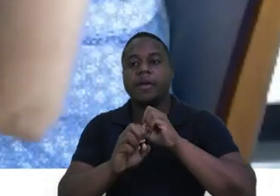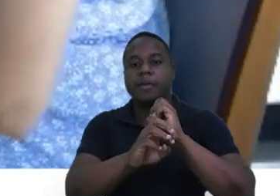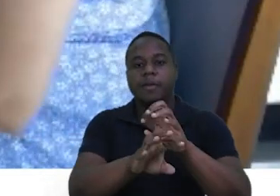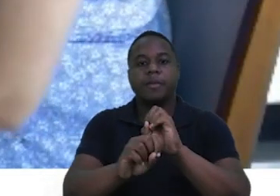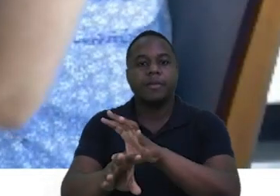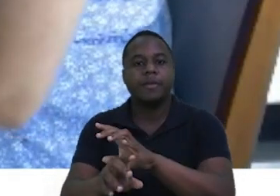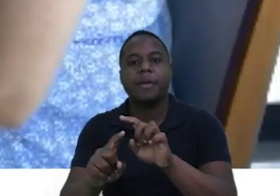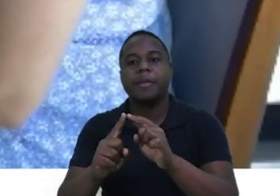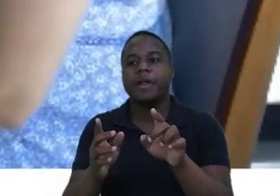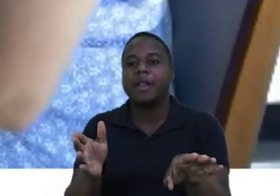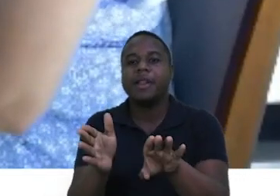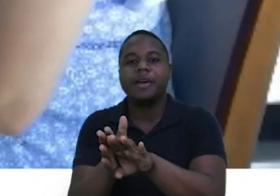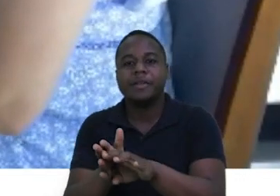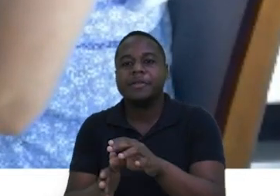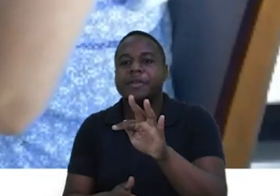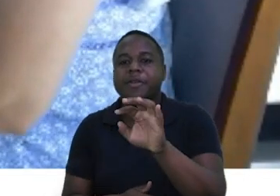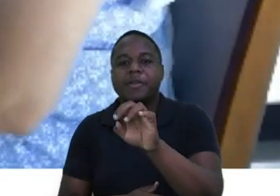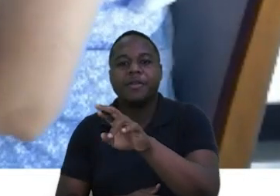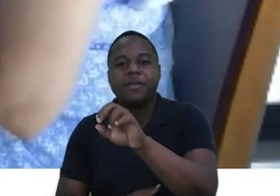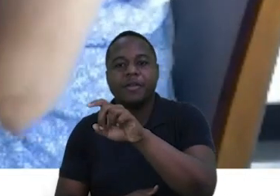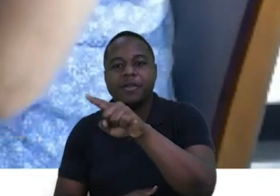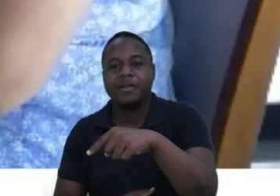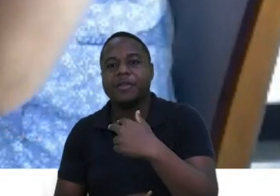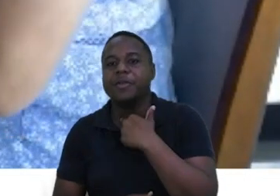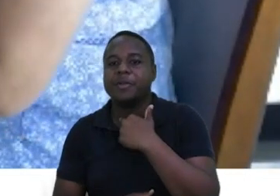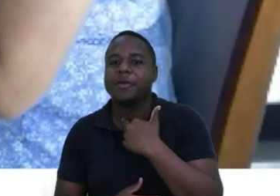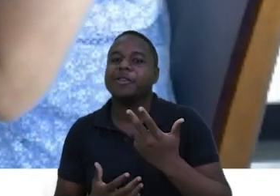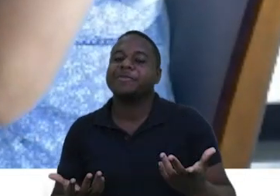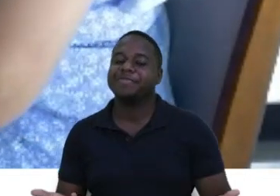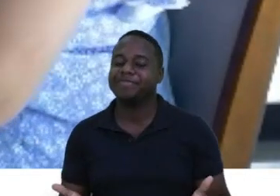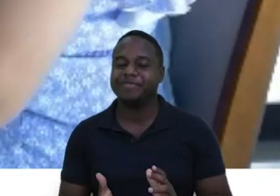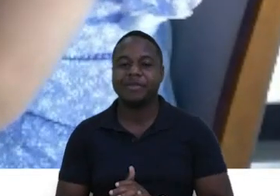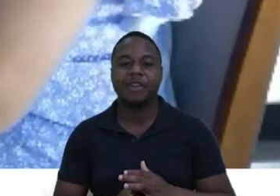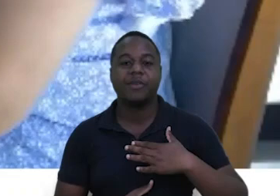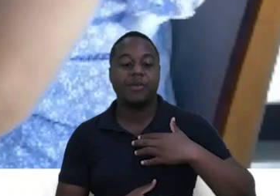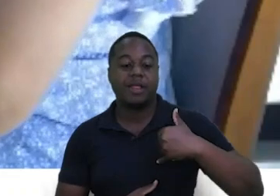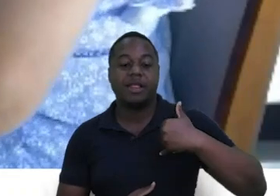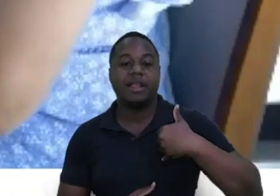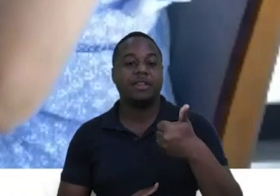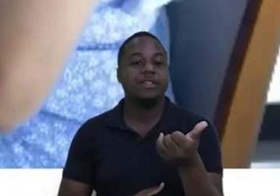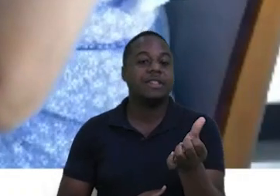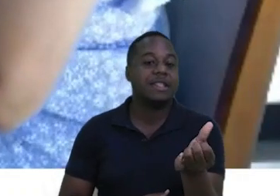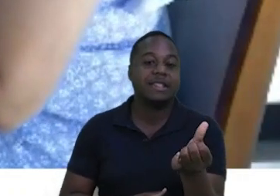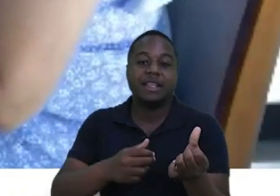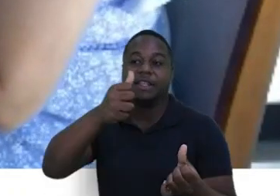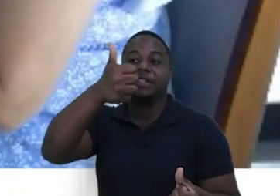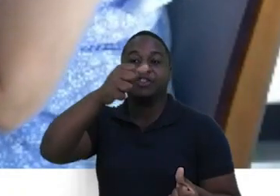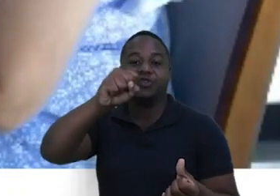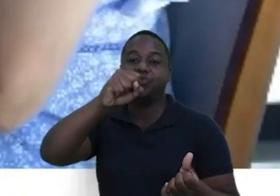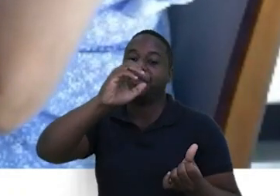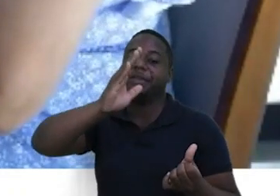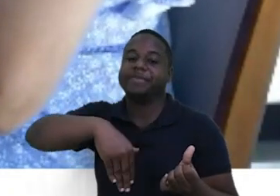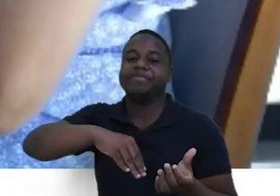no forró, né? Eu tinha 16 anos, não podia frequentar os bailes. Já sei, imagina. Era menor de idade. Imagine,